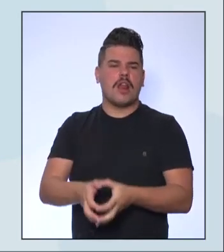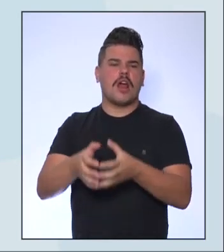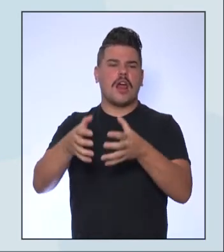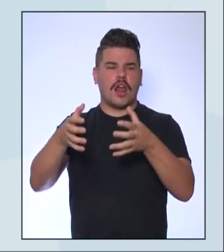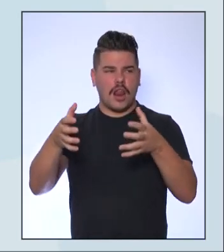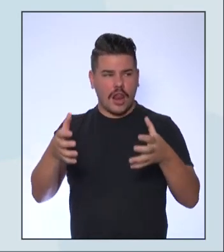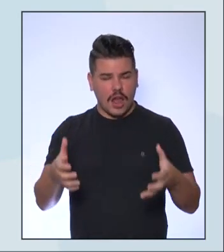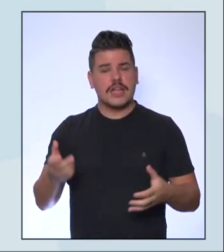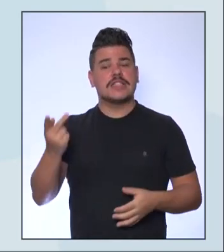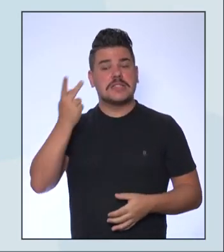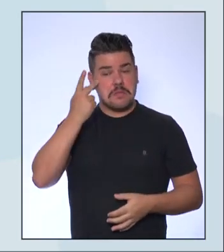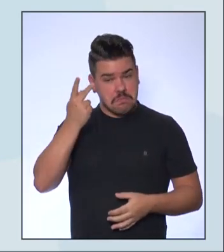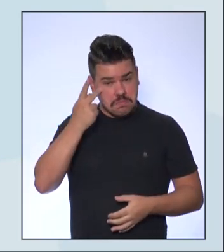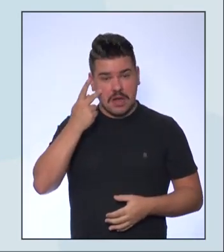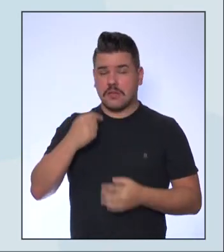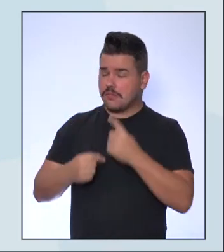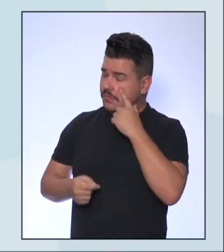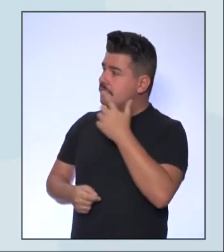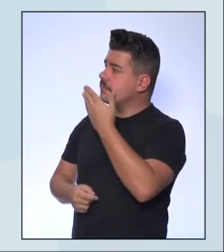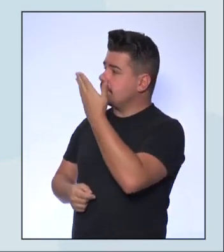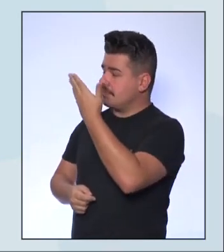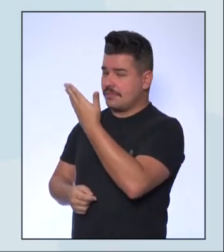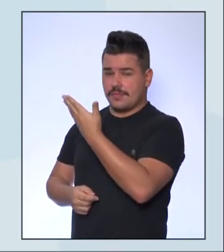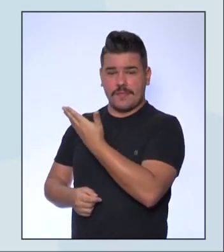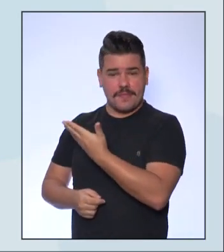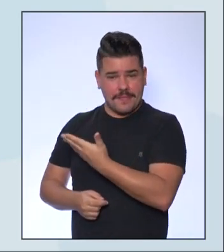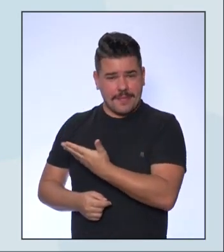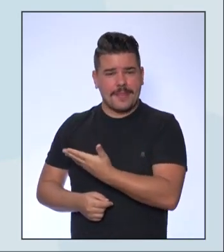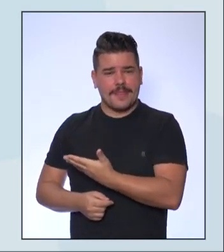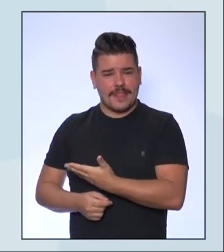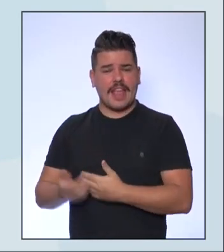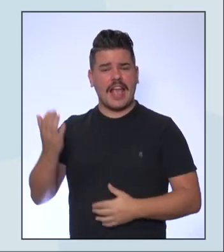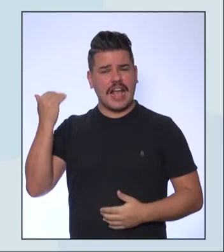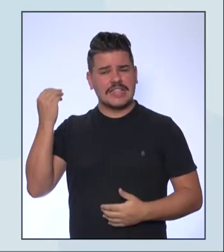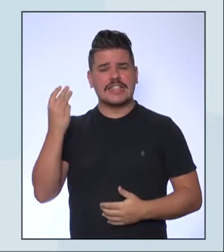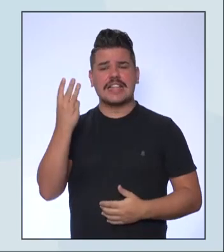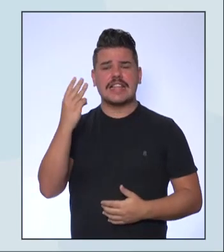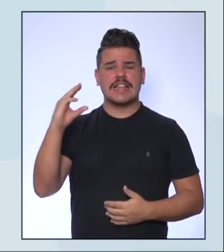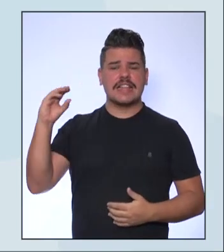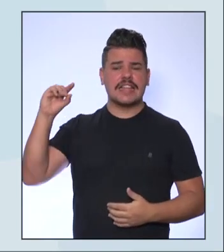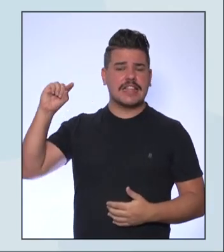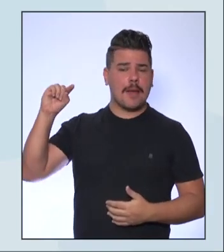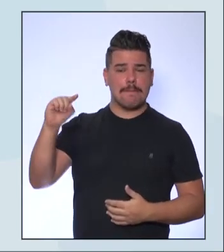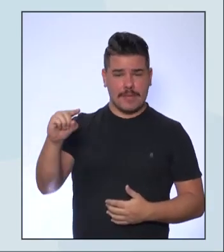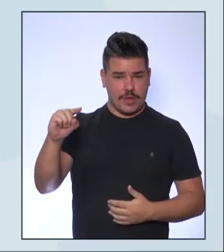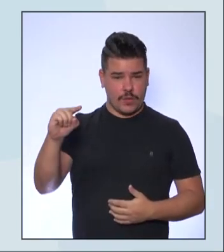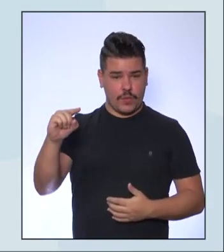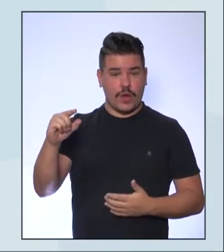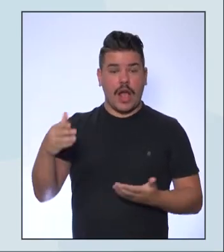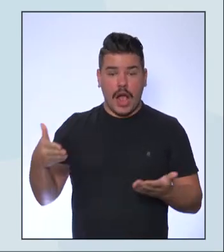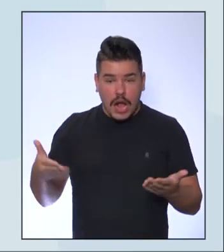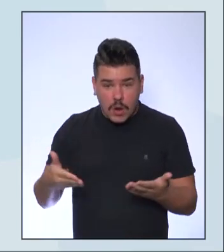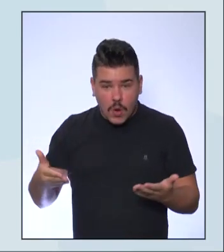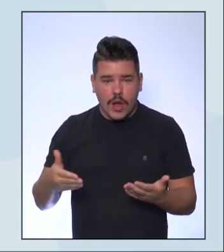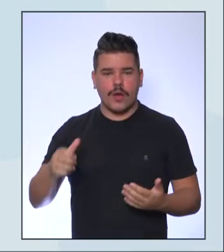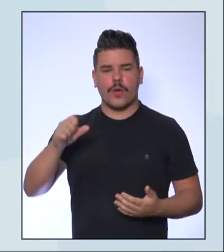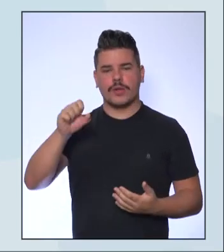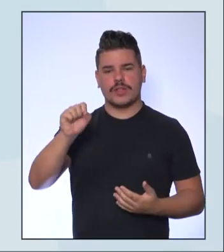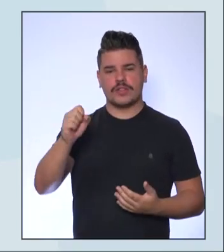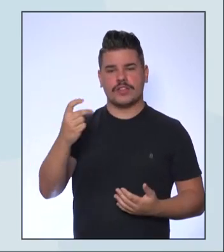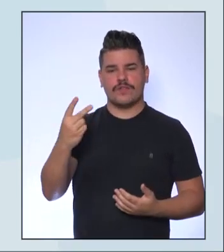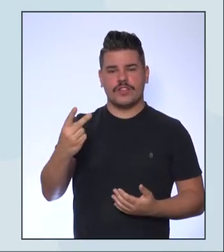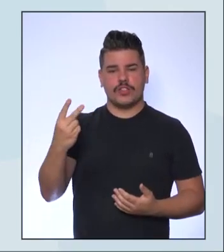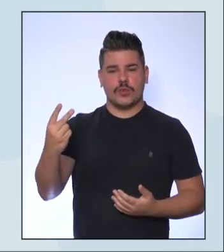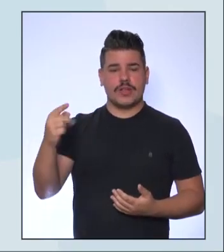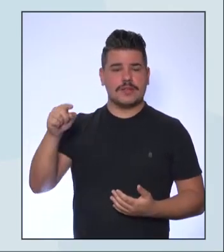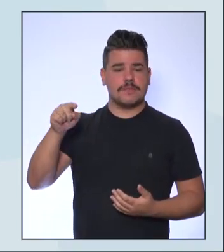em poucas décadas. Começamos com 30 mil habitantes, acabamos com 820 mil habitantes, 22